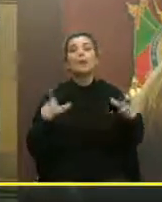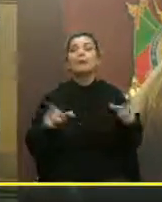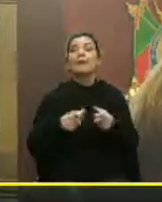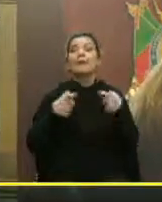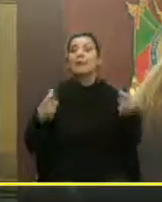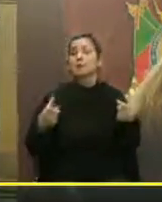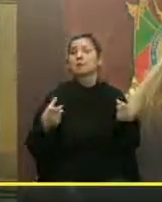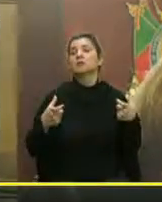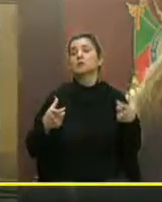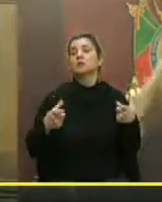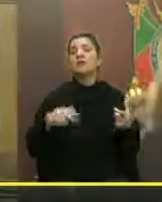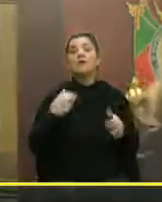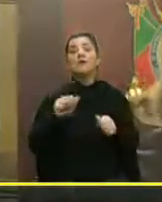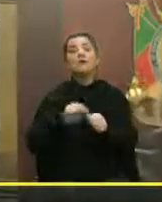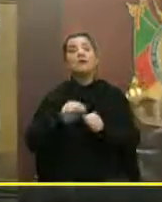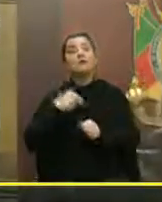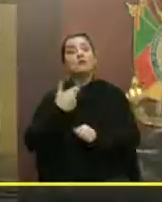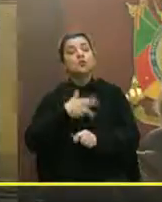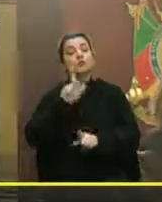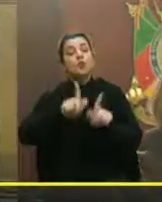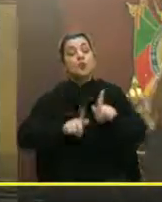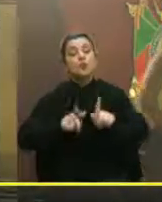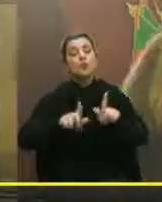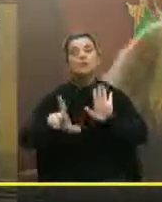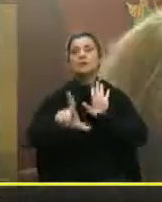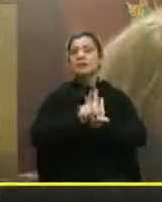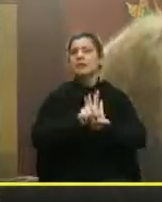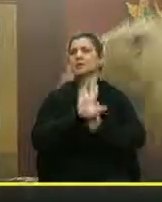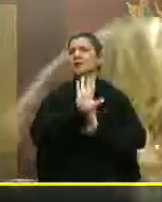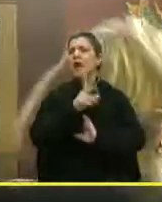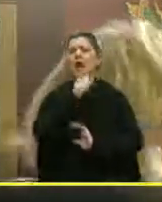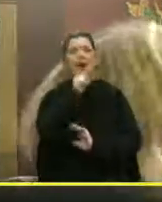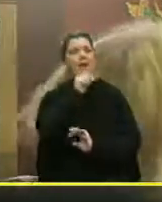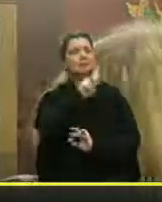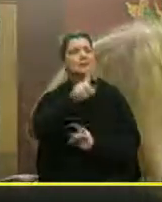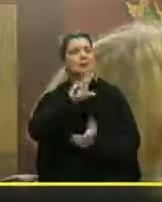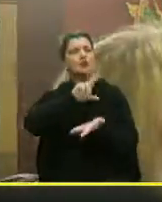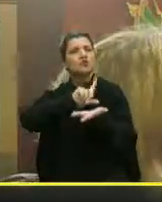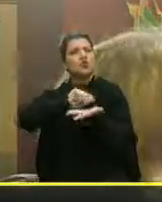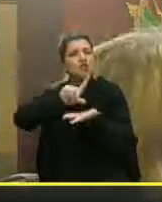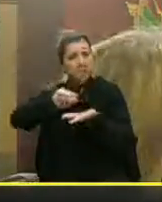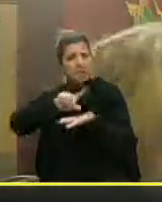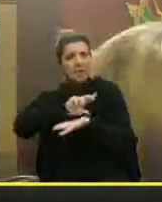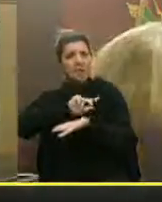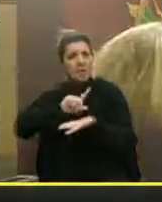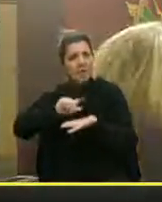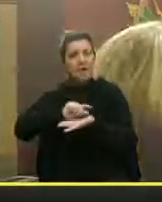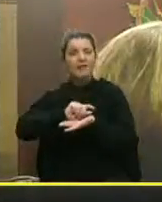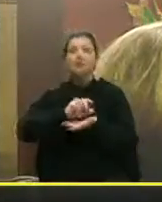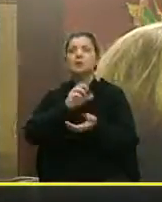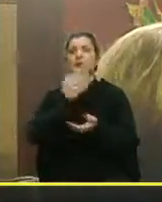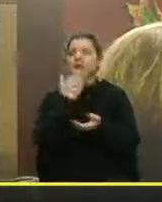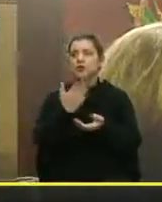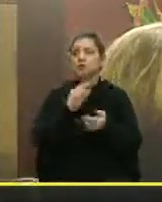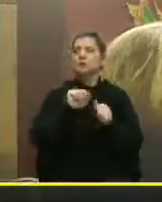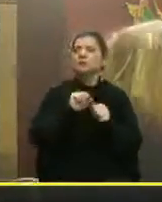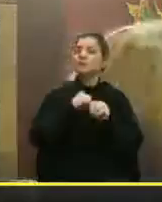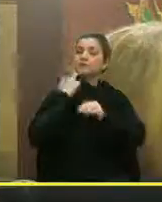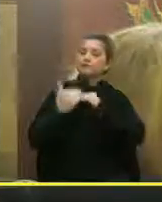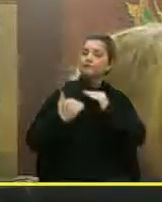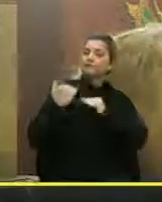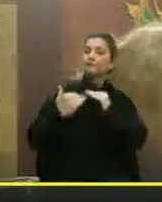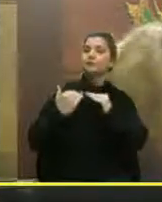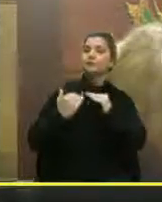gigantesco feito por nós algumas leis já não estavam nem digitalizadas ainda né Fernanda sugerimos a Superintendência que fizesse todo esse processo